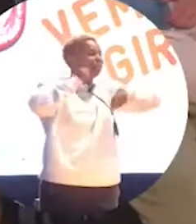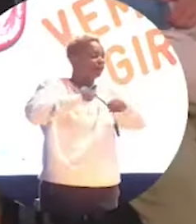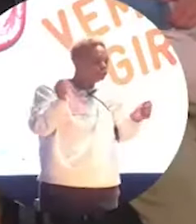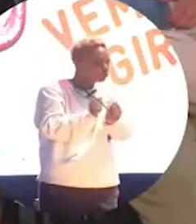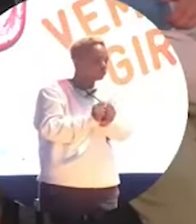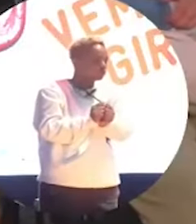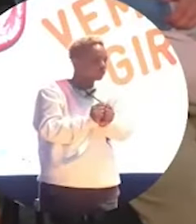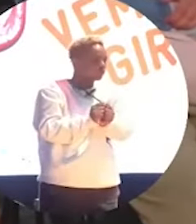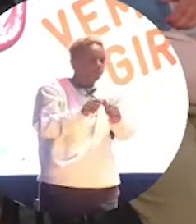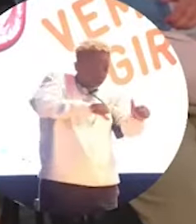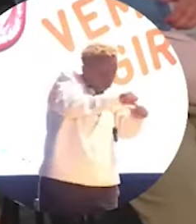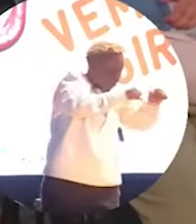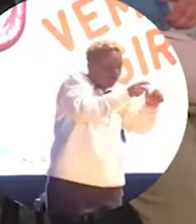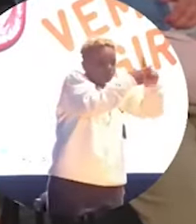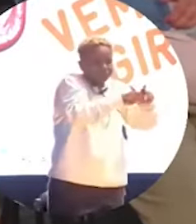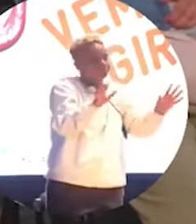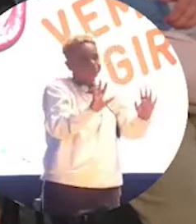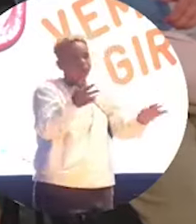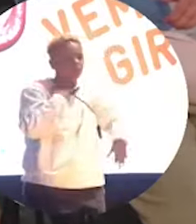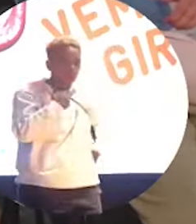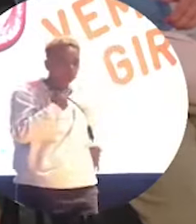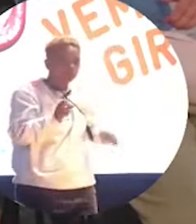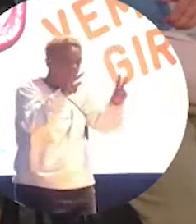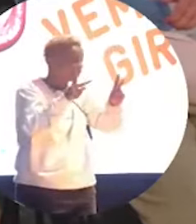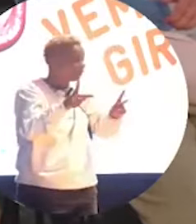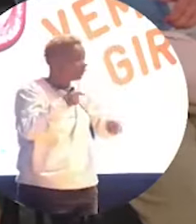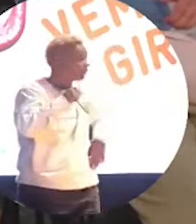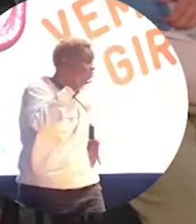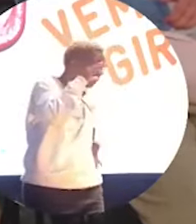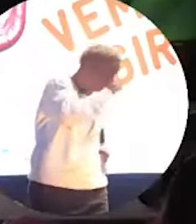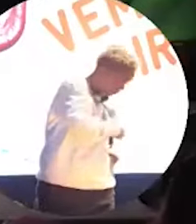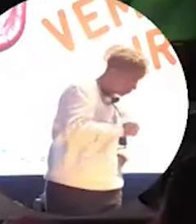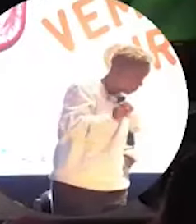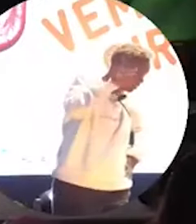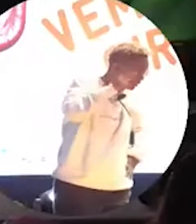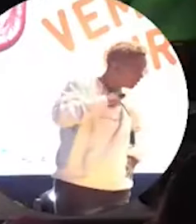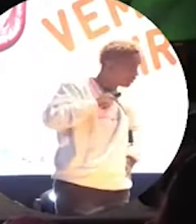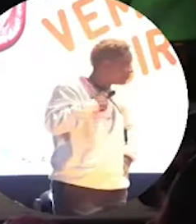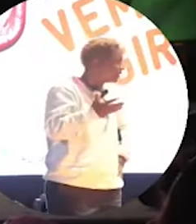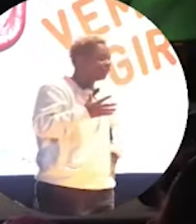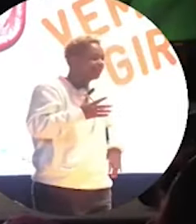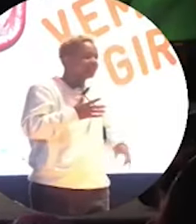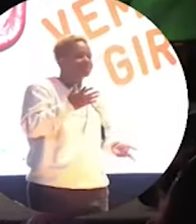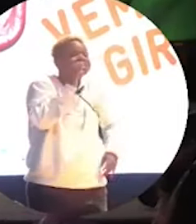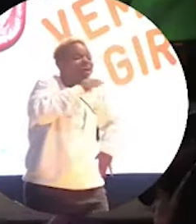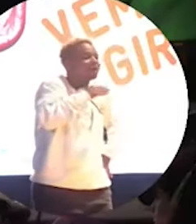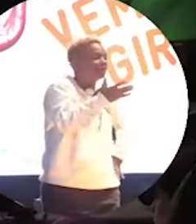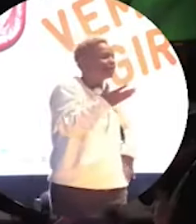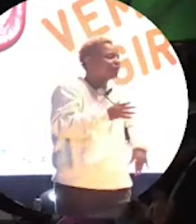não pode trocar, tá? E tem que escolher mais rápido as notas, não é, Roberta? E tem que também. Ó, a gente tá fazendo bullying com o jurado já daqui a